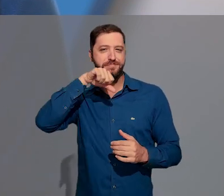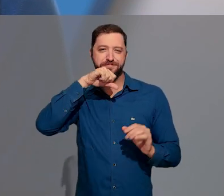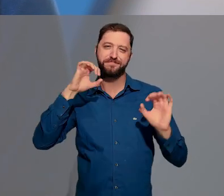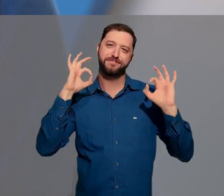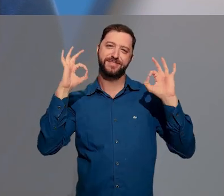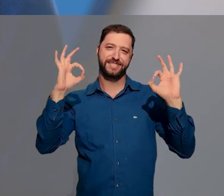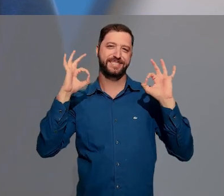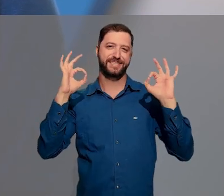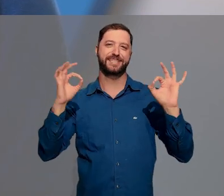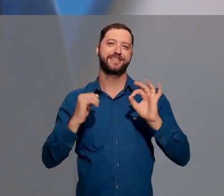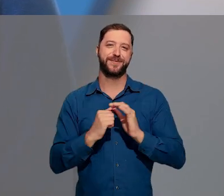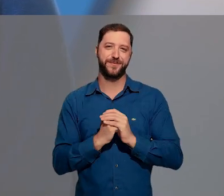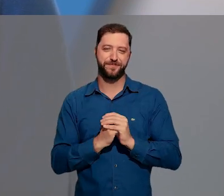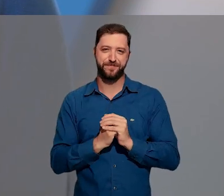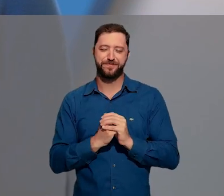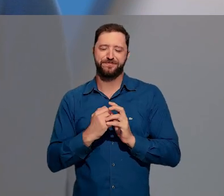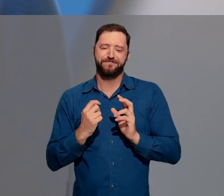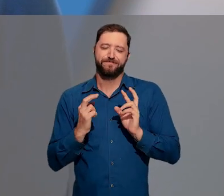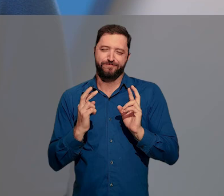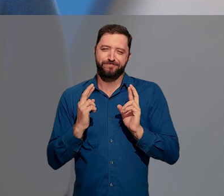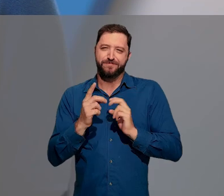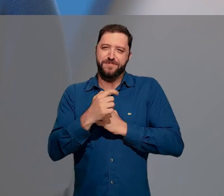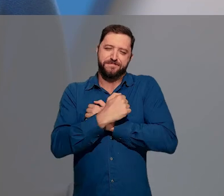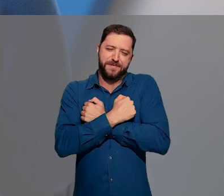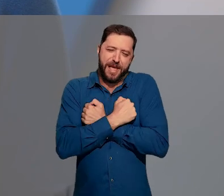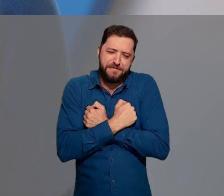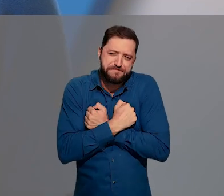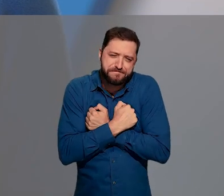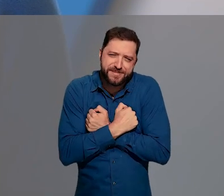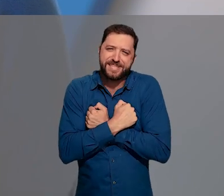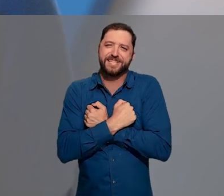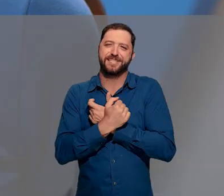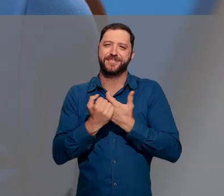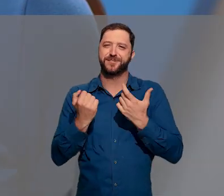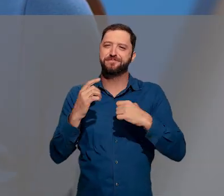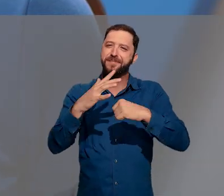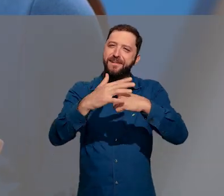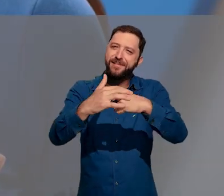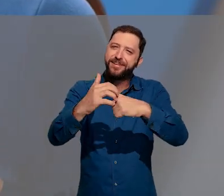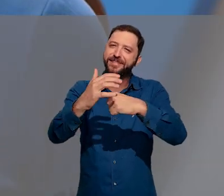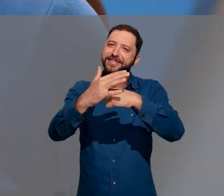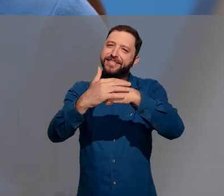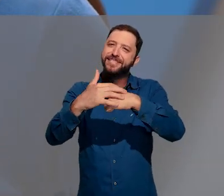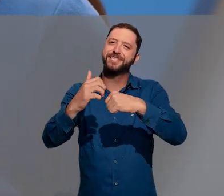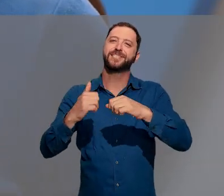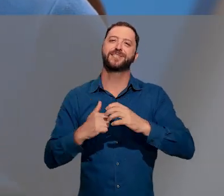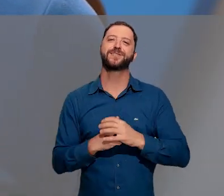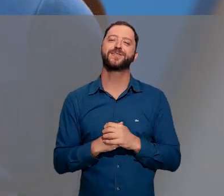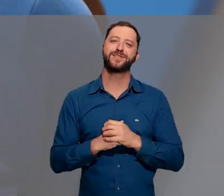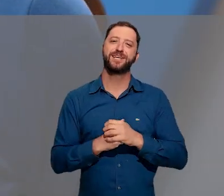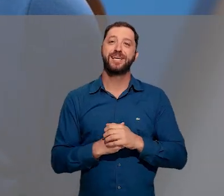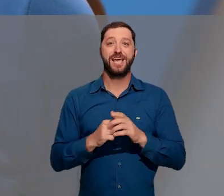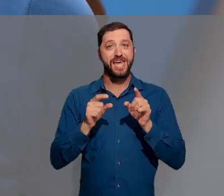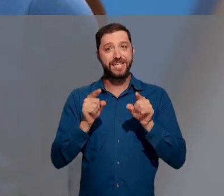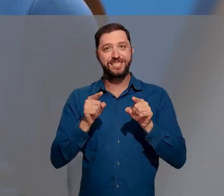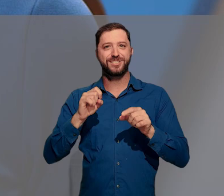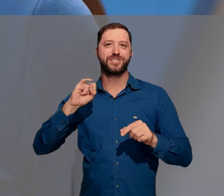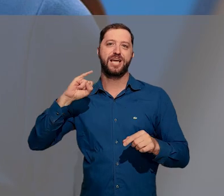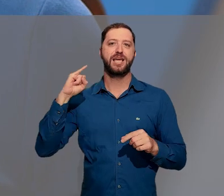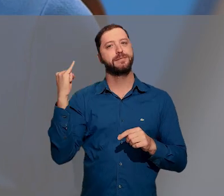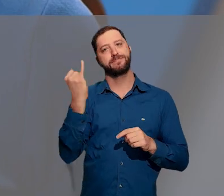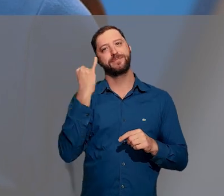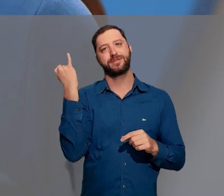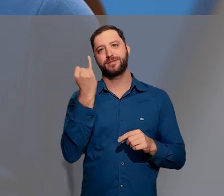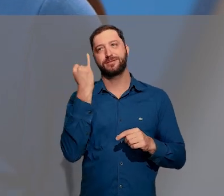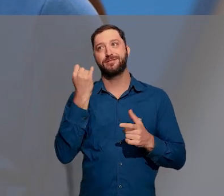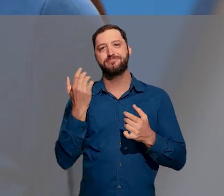das Mães. Queria que vocês recebessem muitos abraços, muito carinho, porque isso é